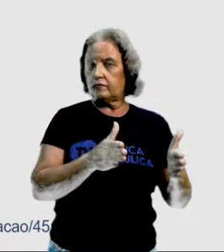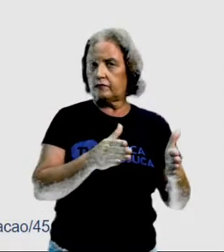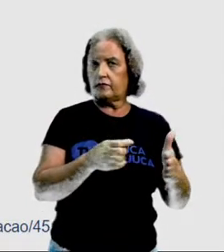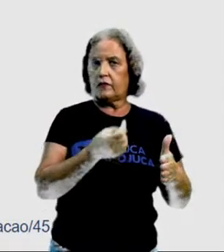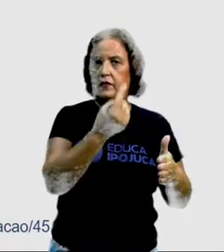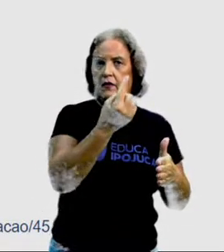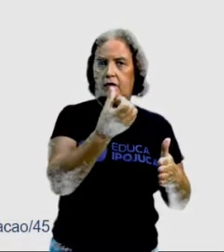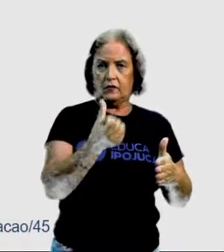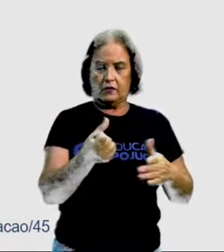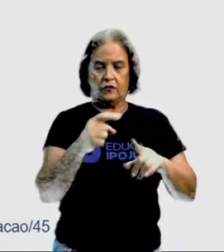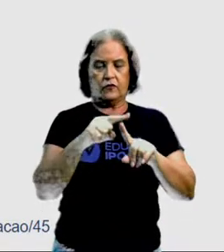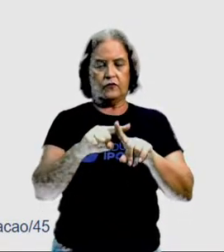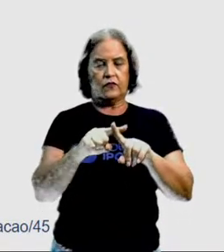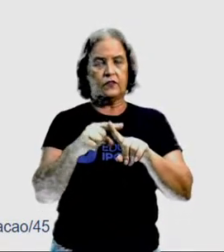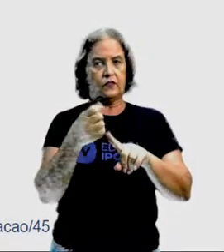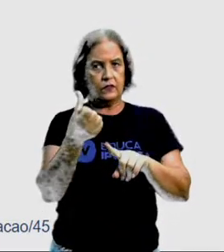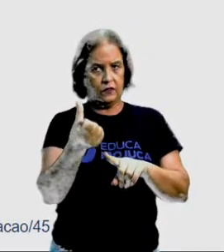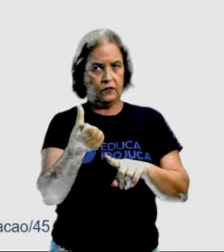16 vezes 6,